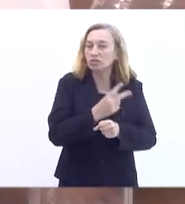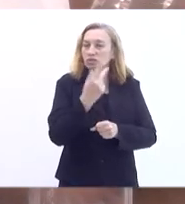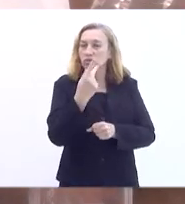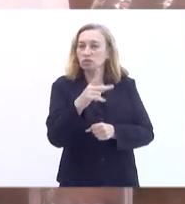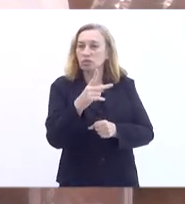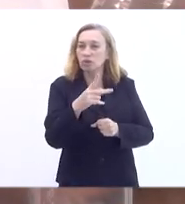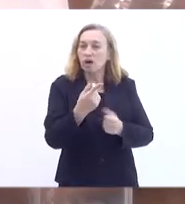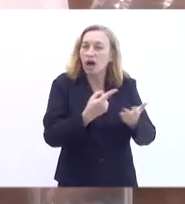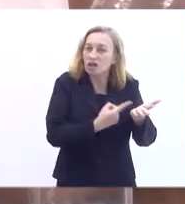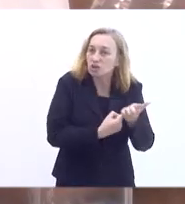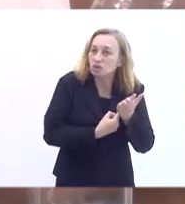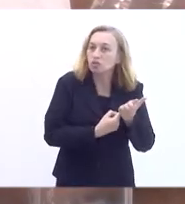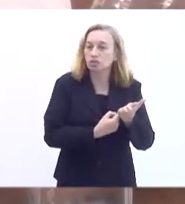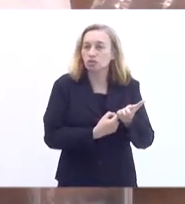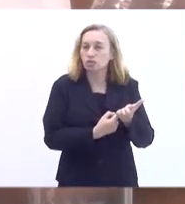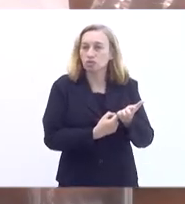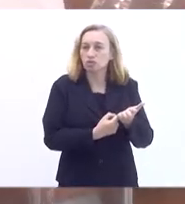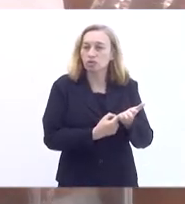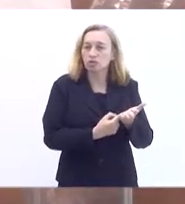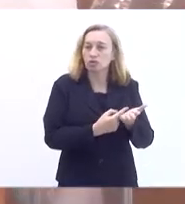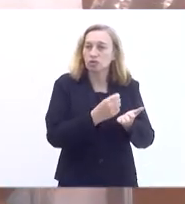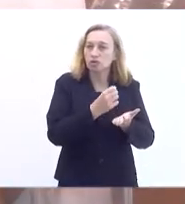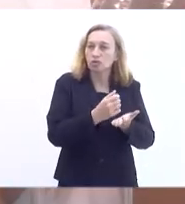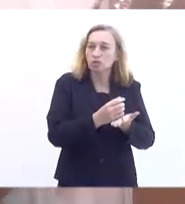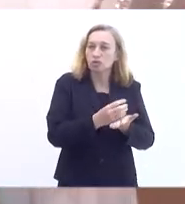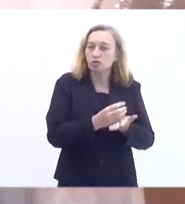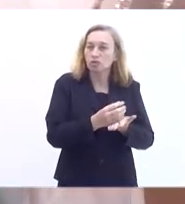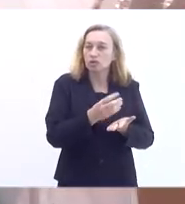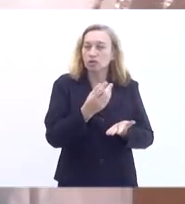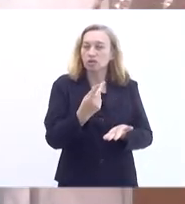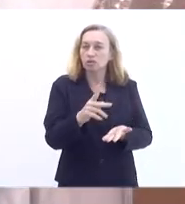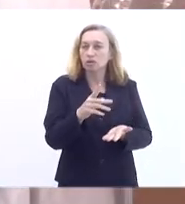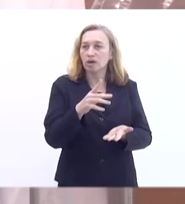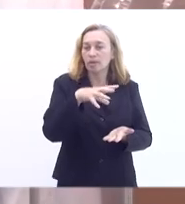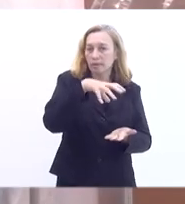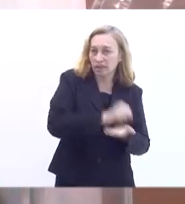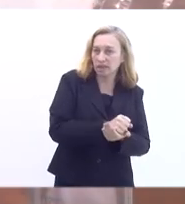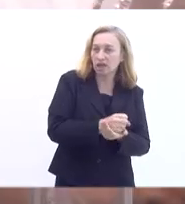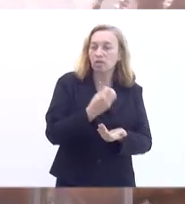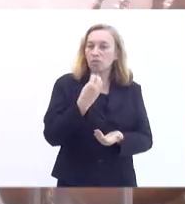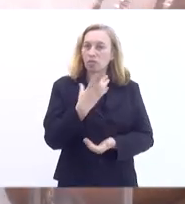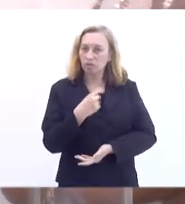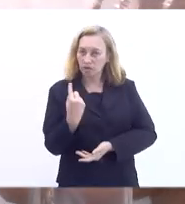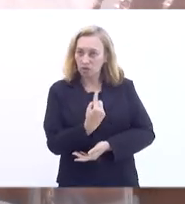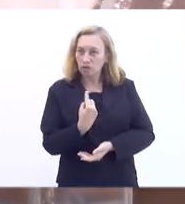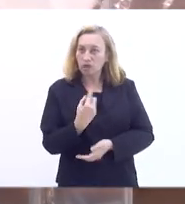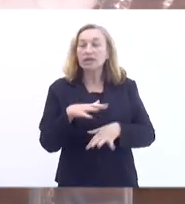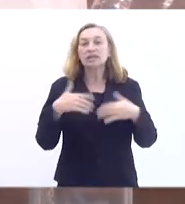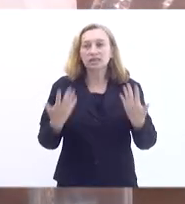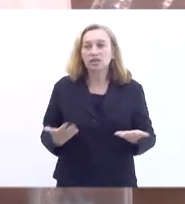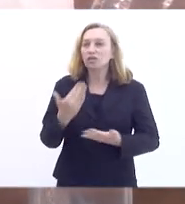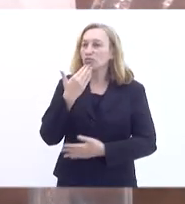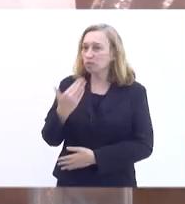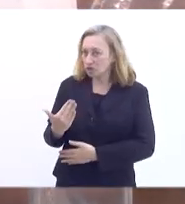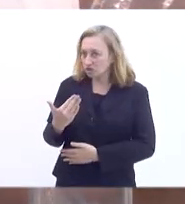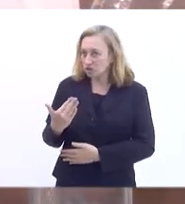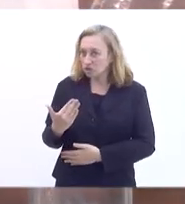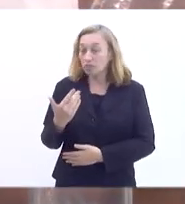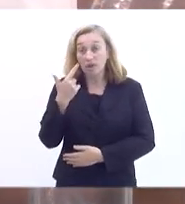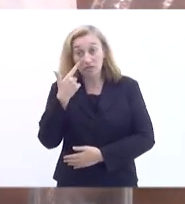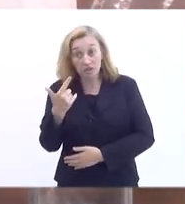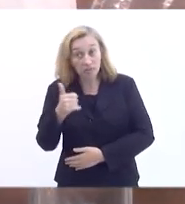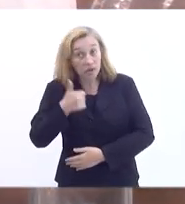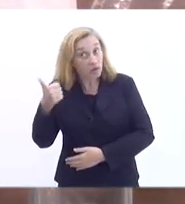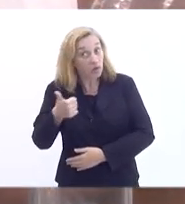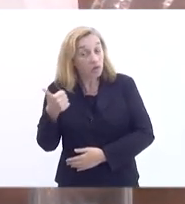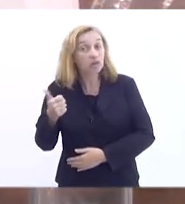benefício pelo fato de buscar o seu sustento sua a sua matrícula porque isso aqui é pro nosso bem então queremos pedir para realizar